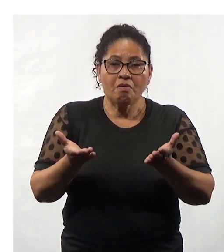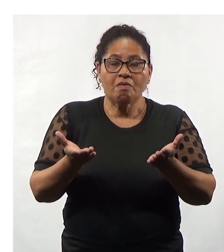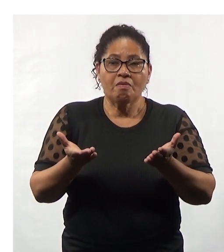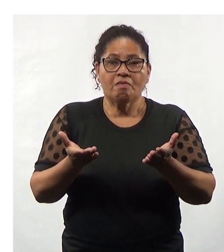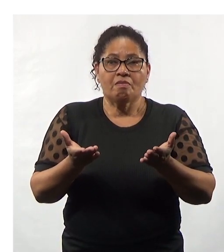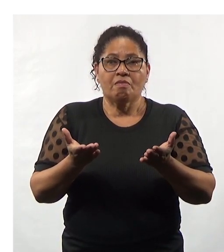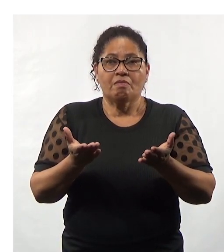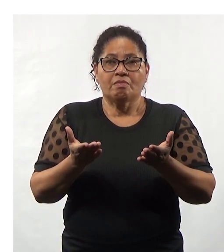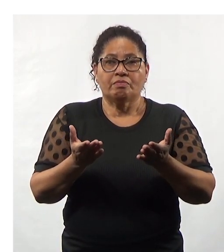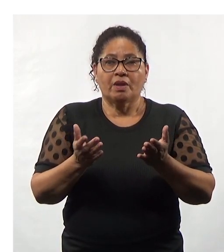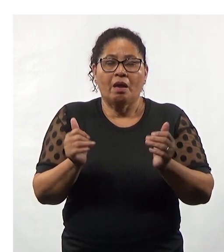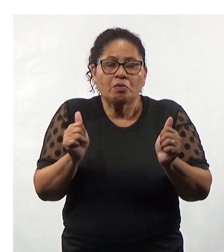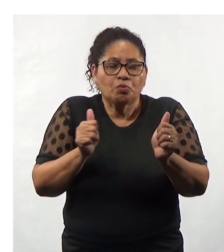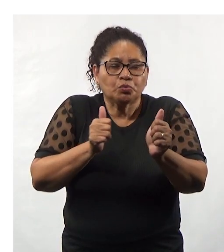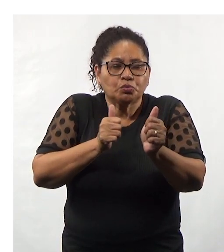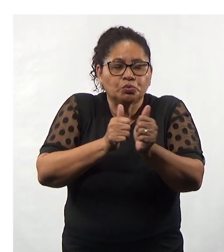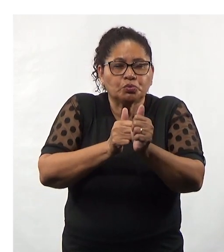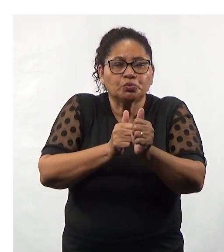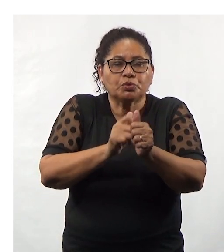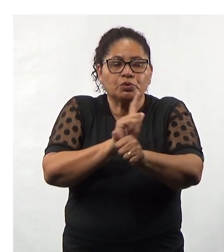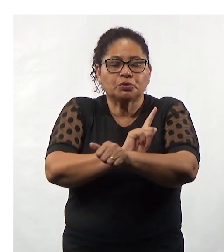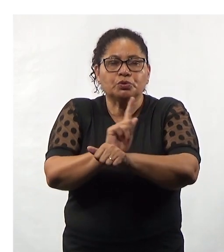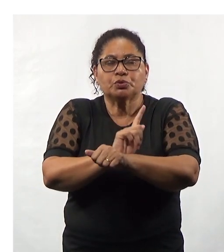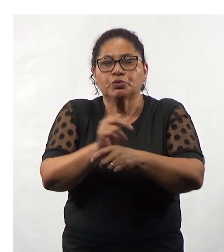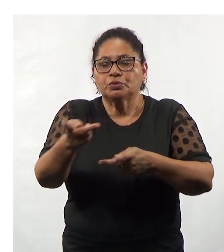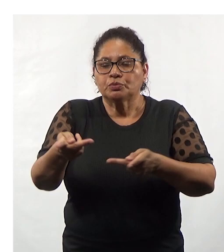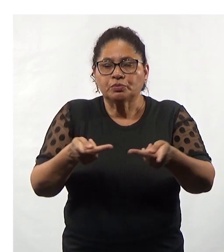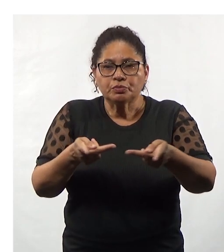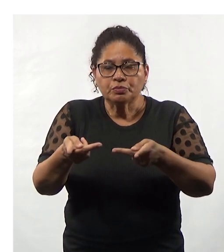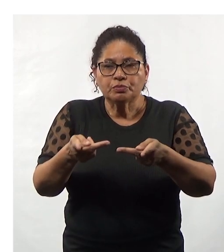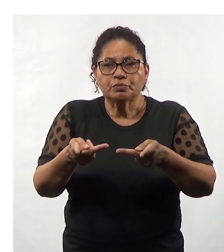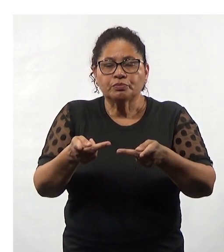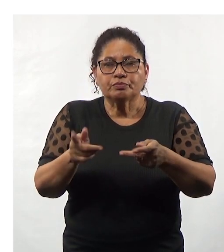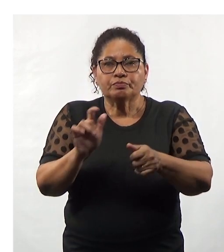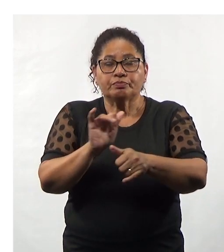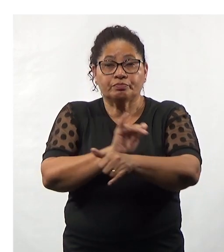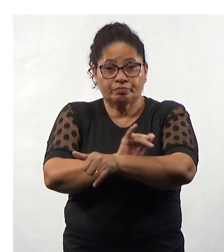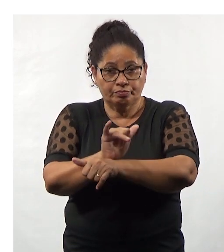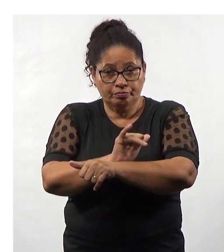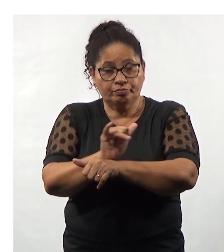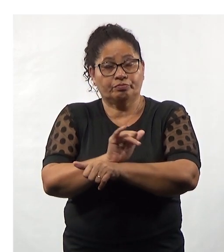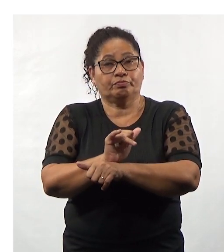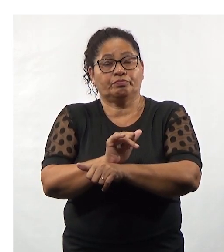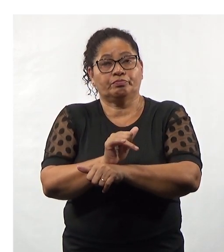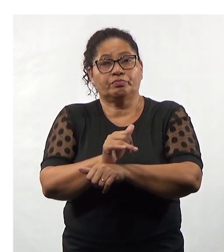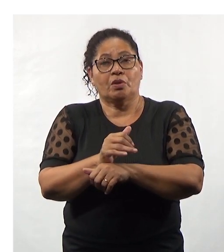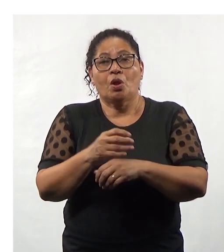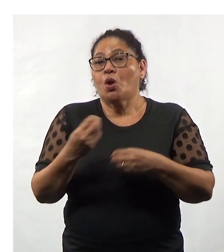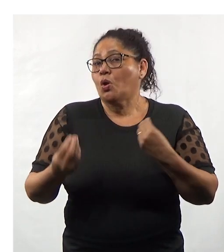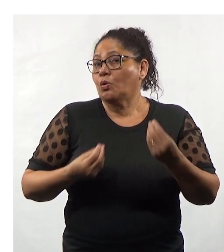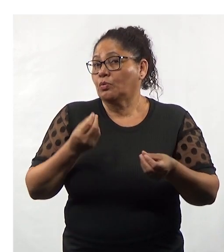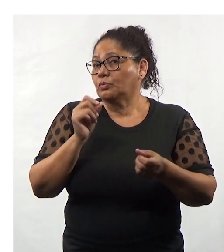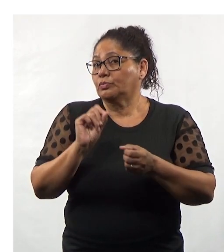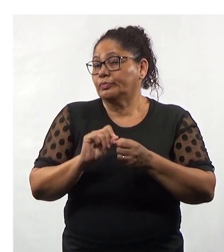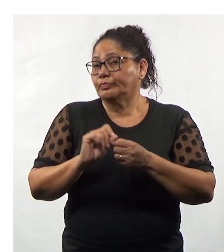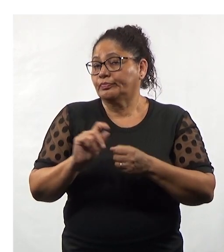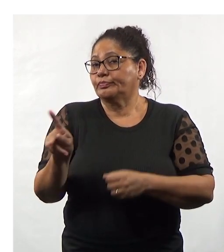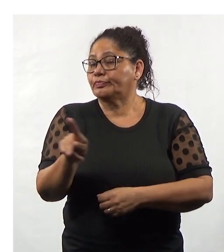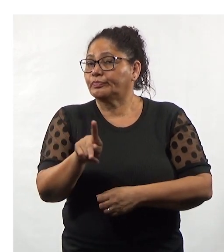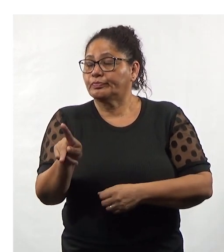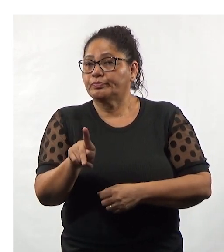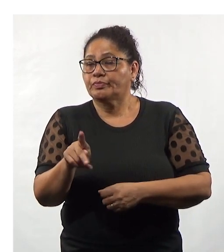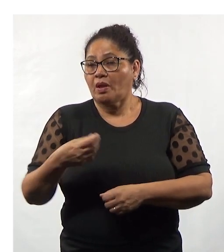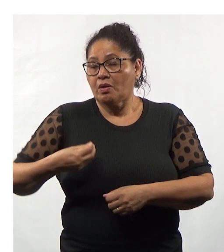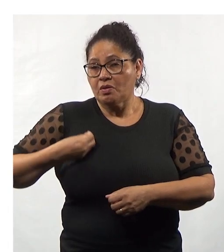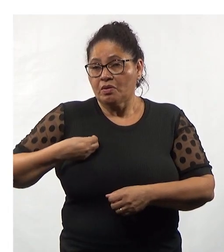estamos aproximando a gestão de projetos da gestão estratégica. Como que funciona isso, professor?